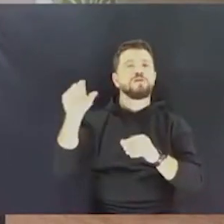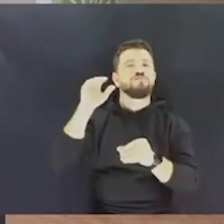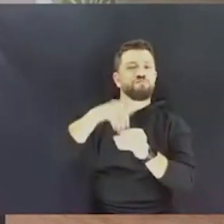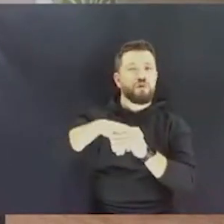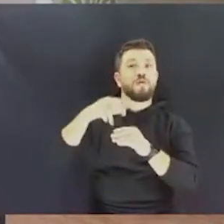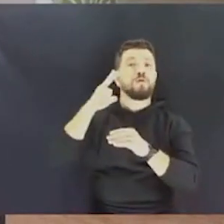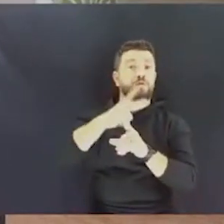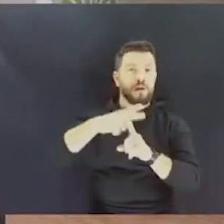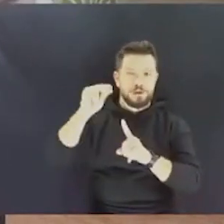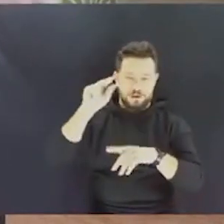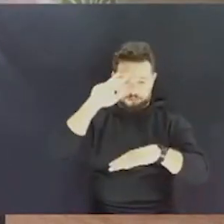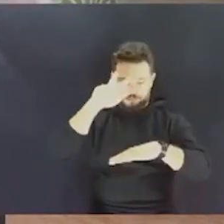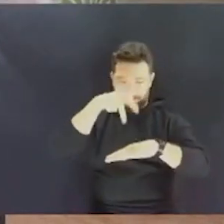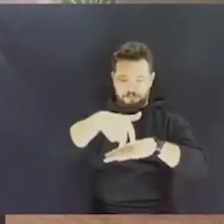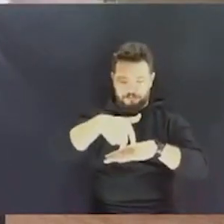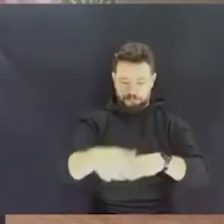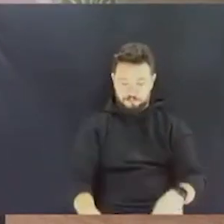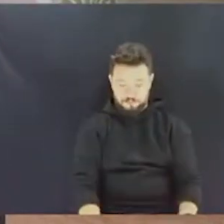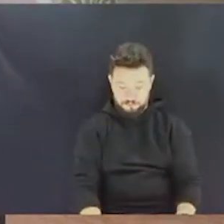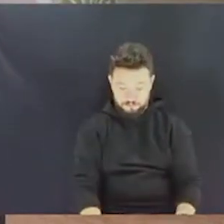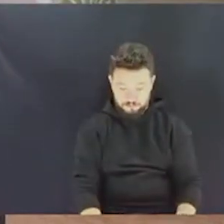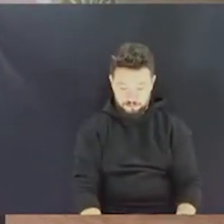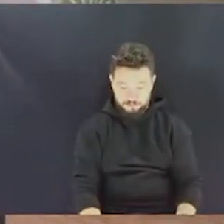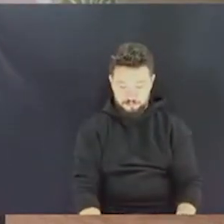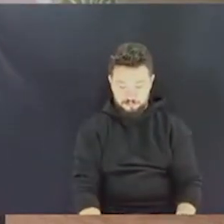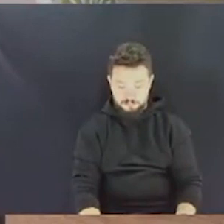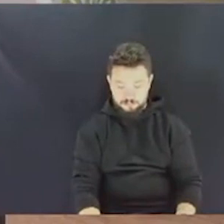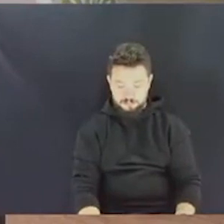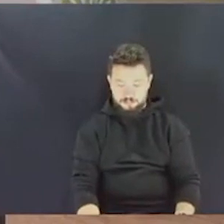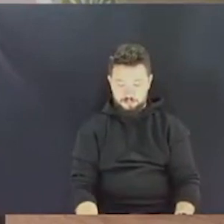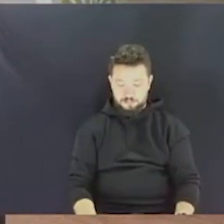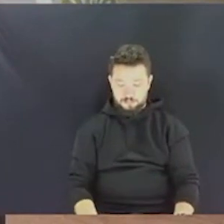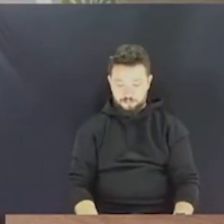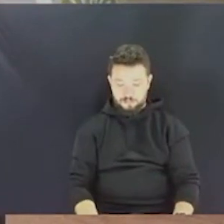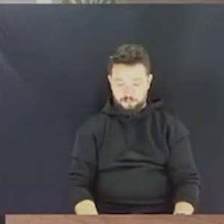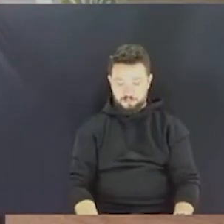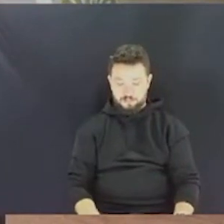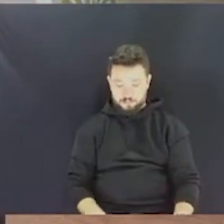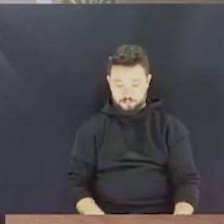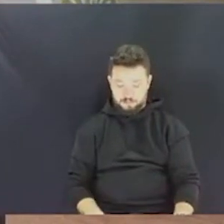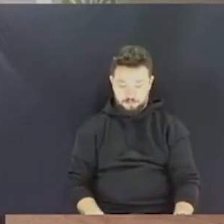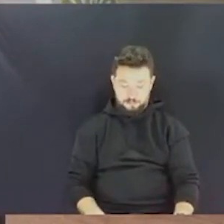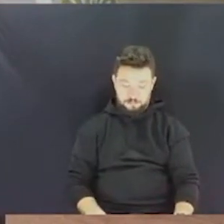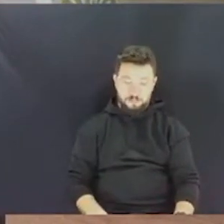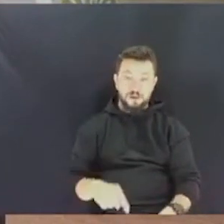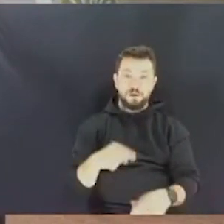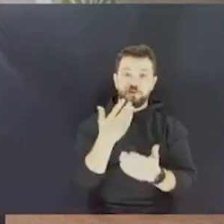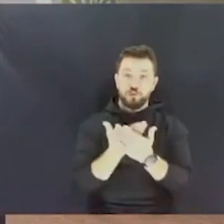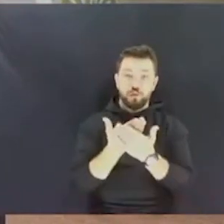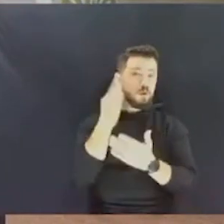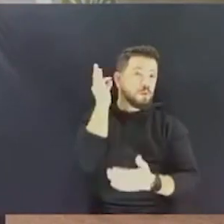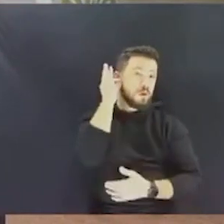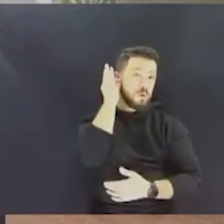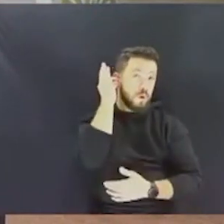é graduado em direito pós-graduado em gestão pública pela Universidade Estadual de Ponta Grossa tem especialização em gestão